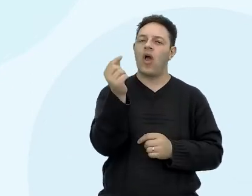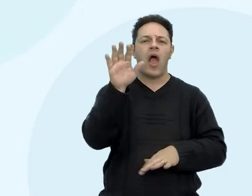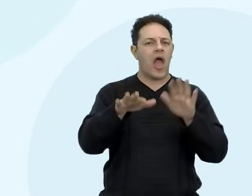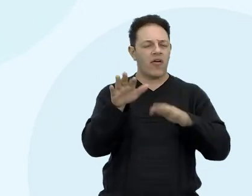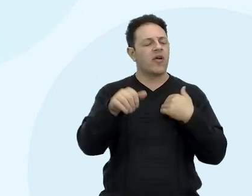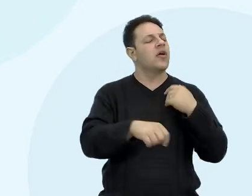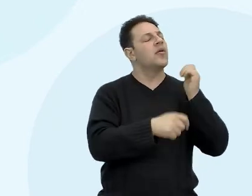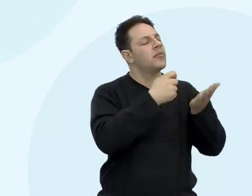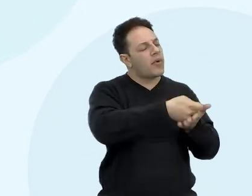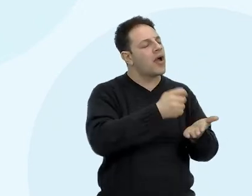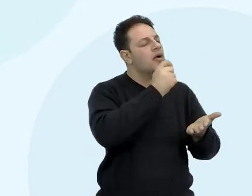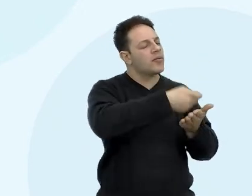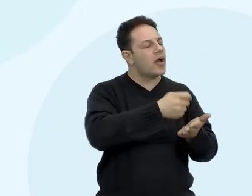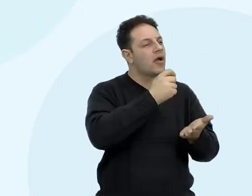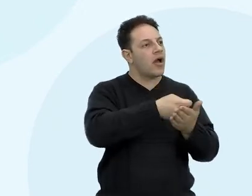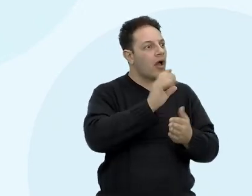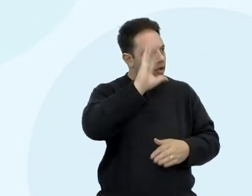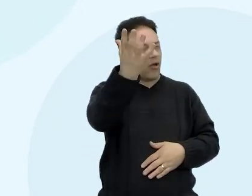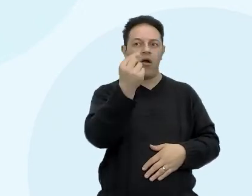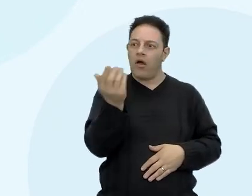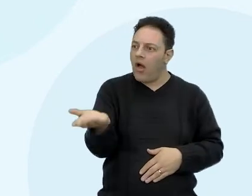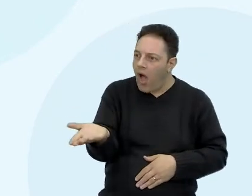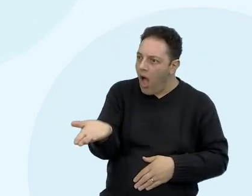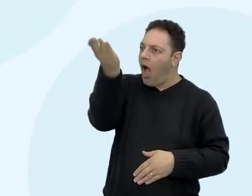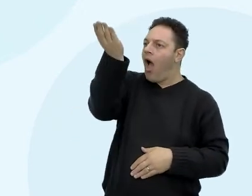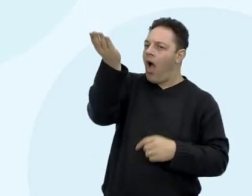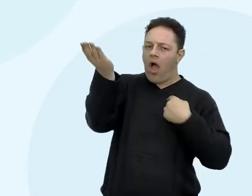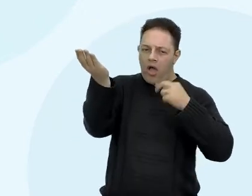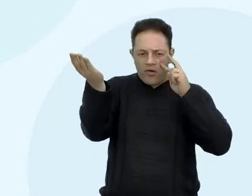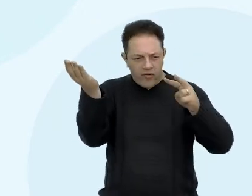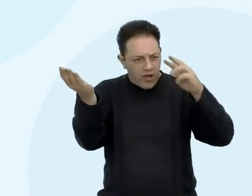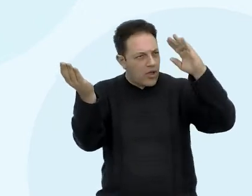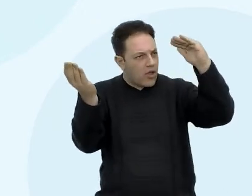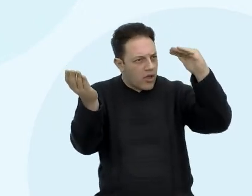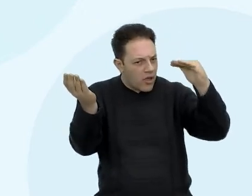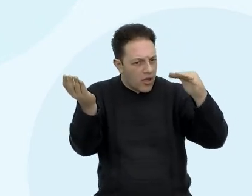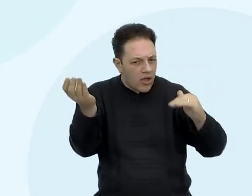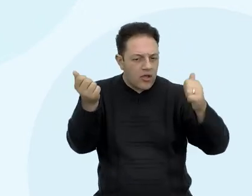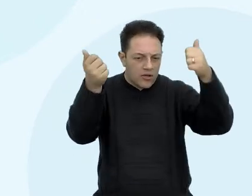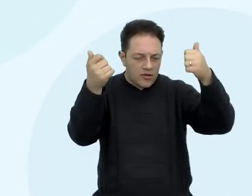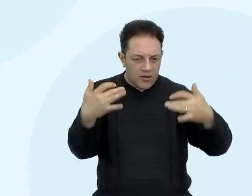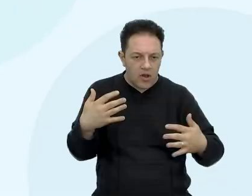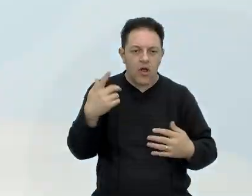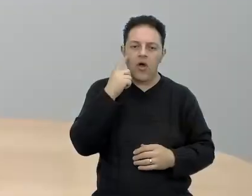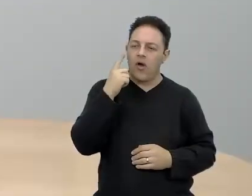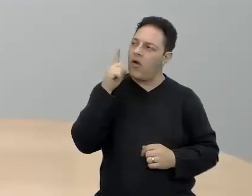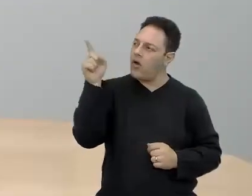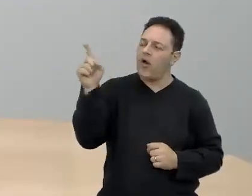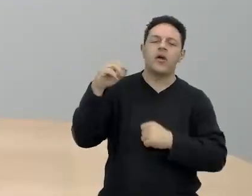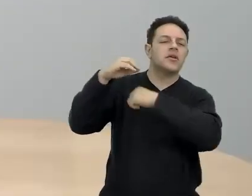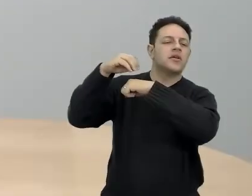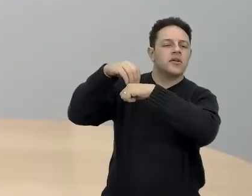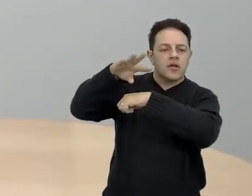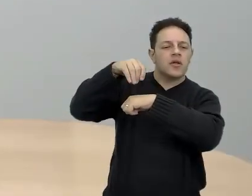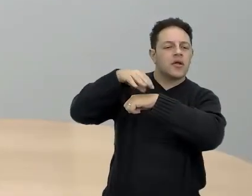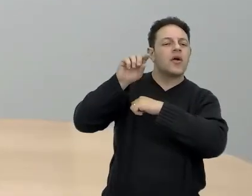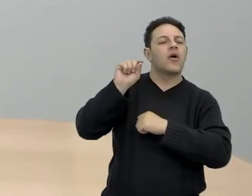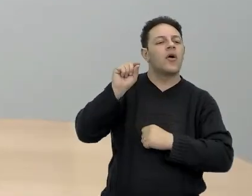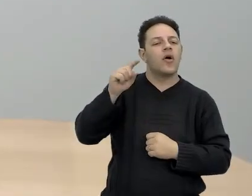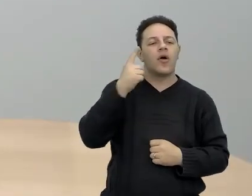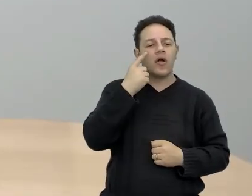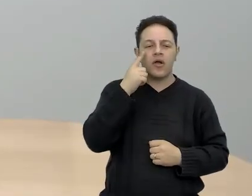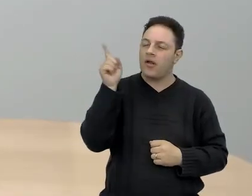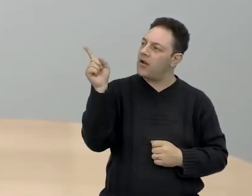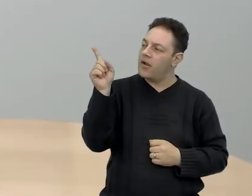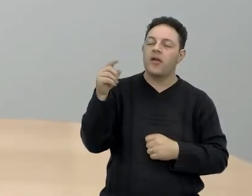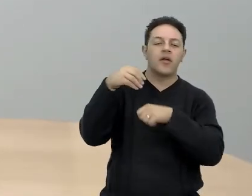costumo pagar, eu dou uma olhadinha aí nas instruções. Então eu vou mostrar aí para vocês as instruções. Então a